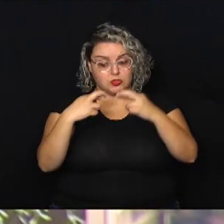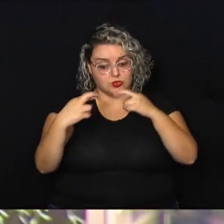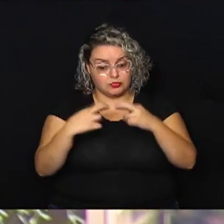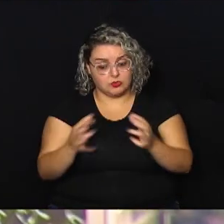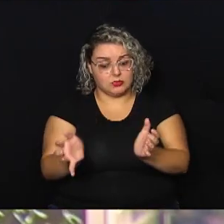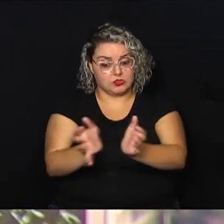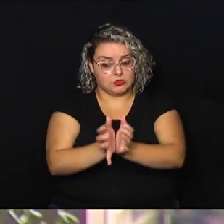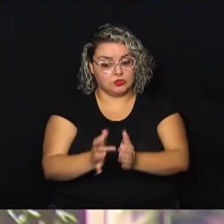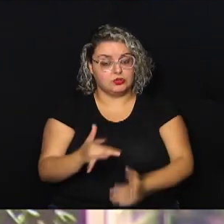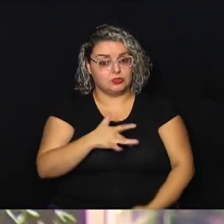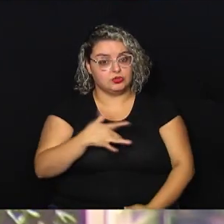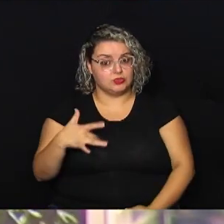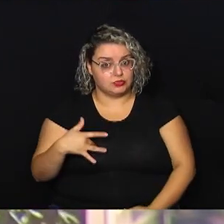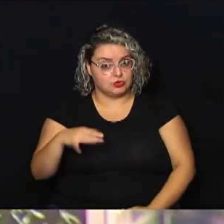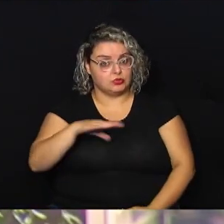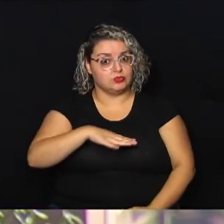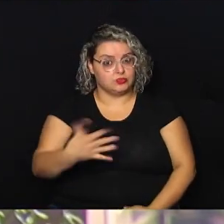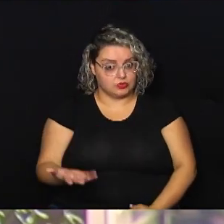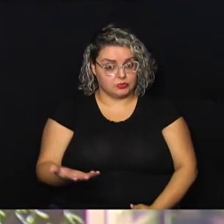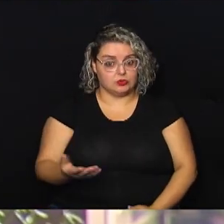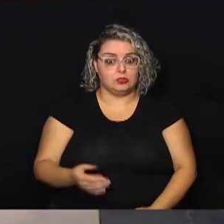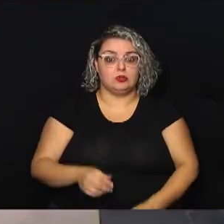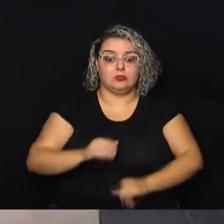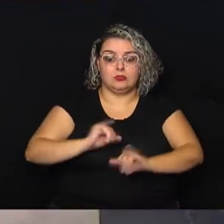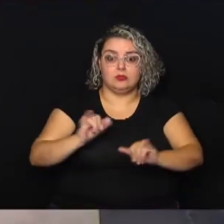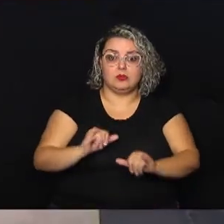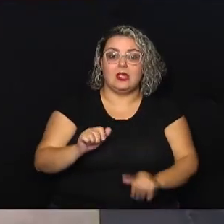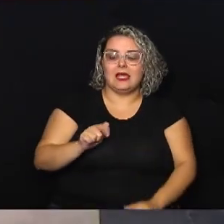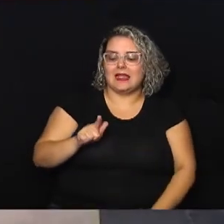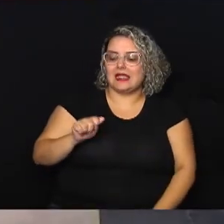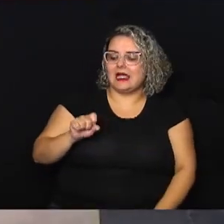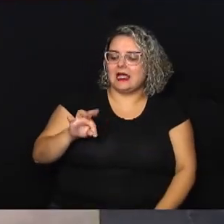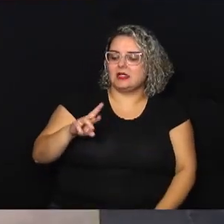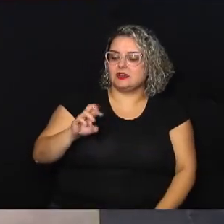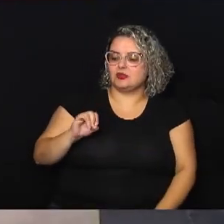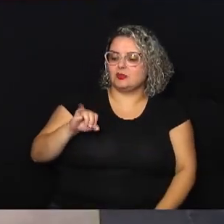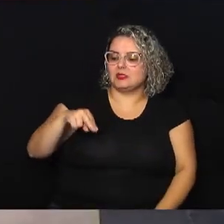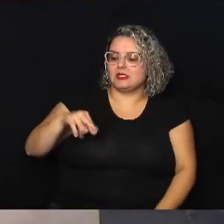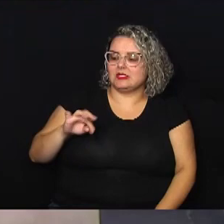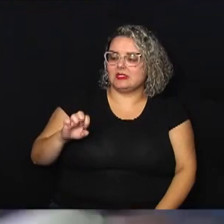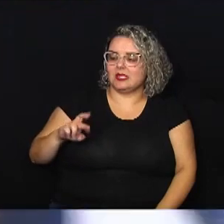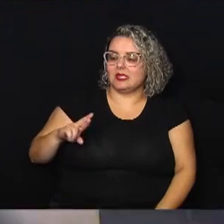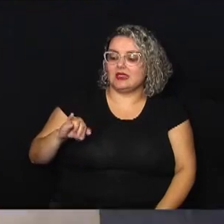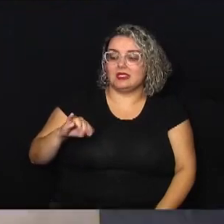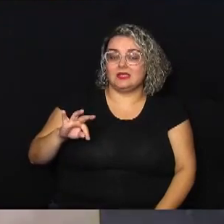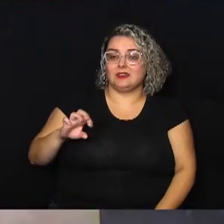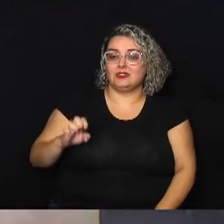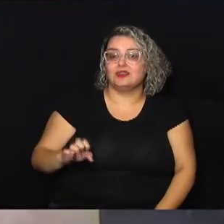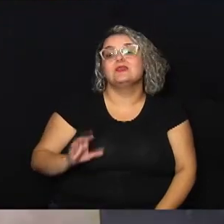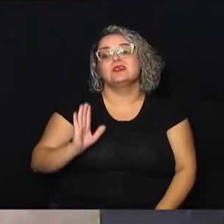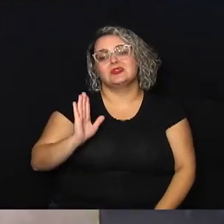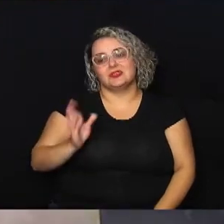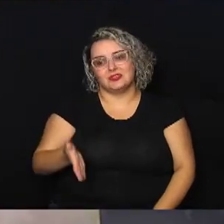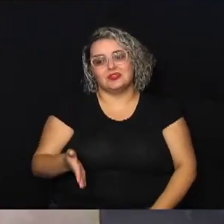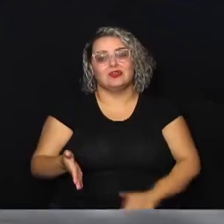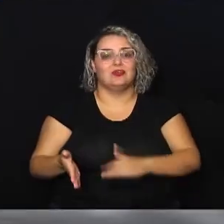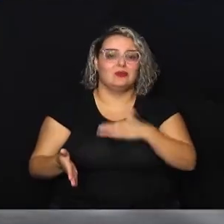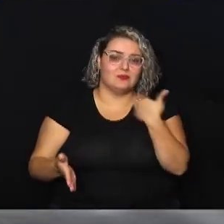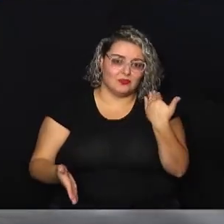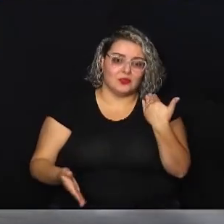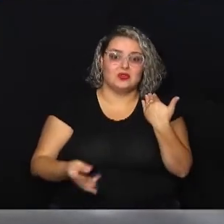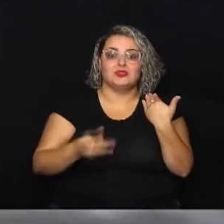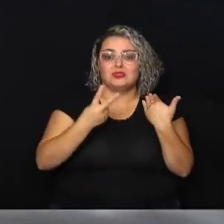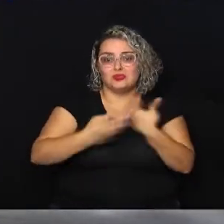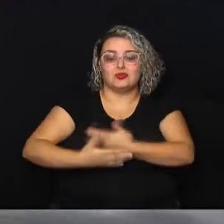cidade informar o surto de gastroenterite na unidade que ocasionou a morte de 2 bebês em fevereiro.